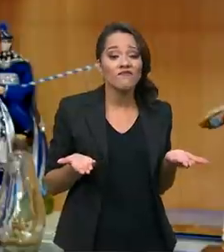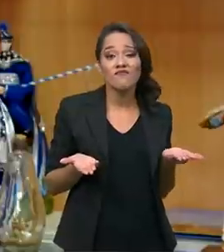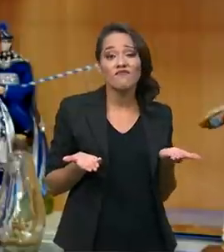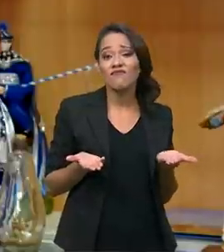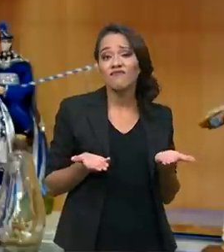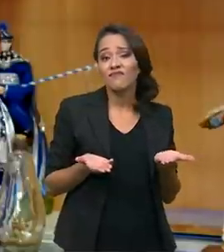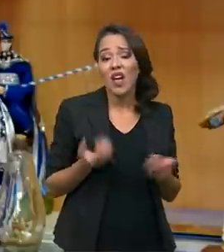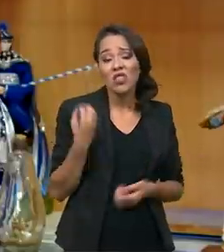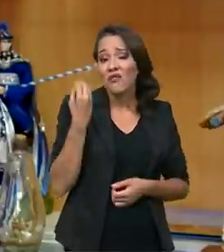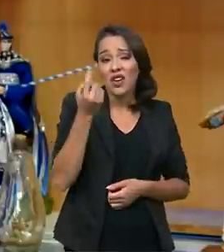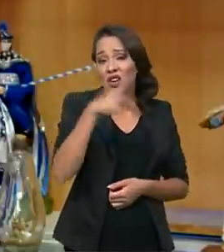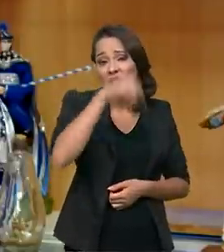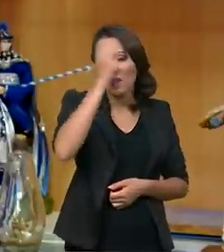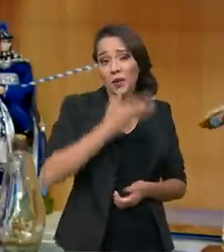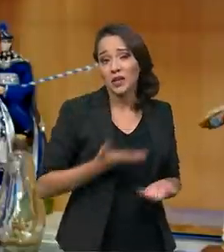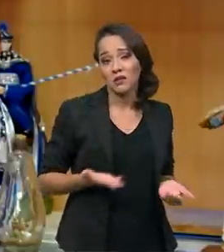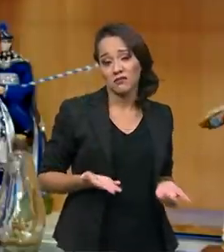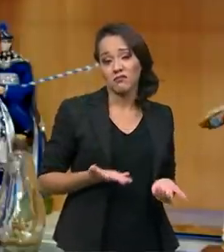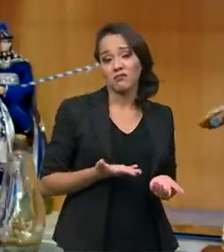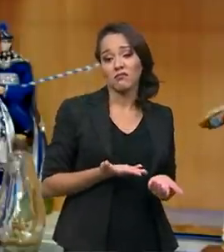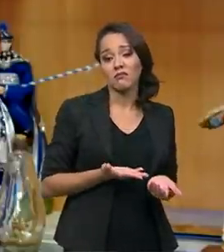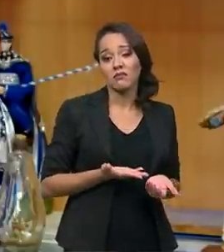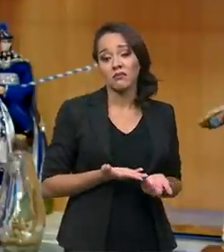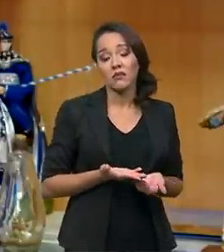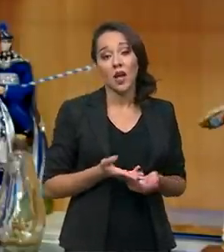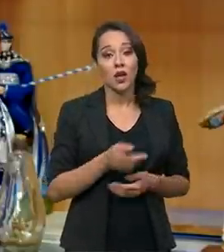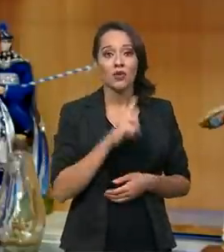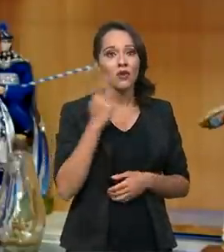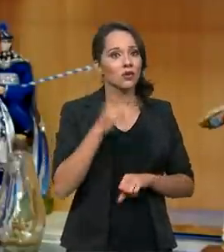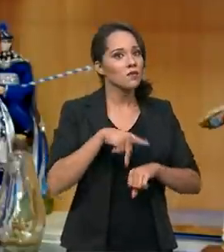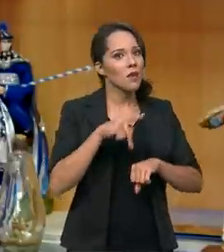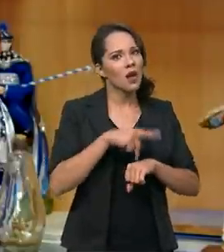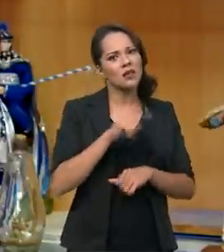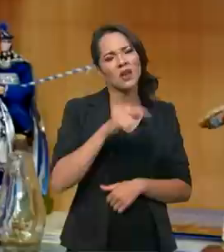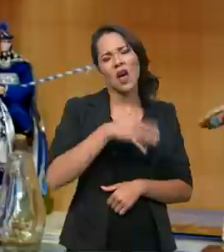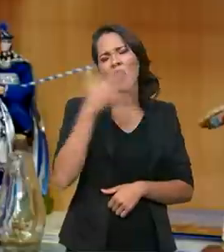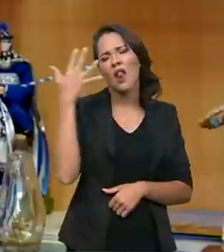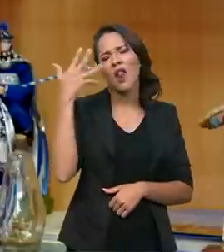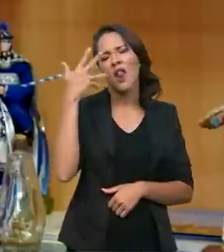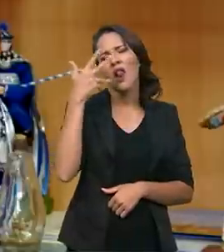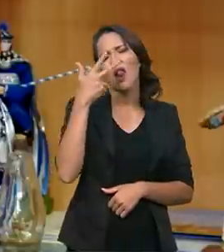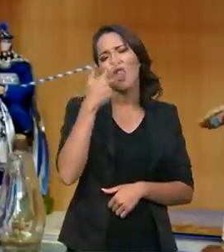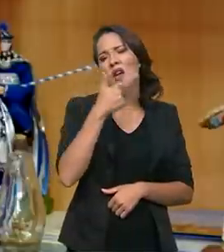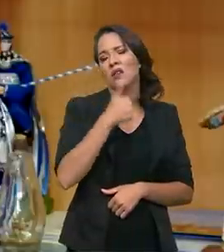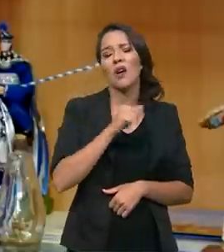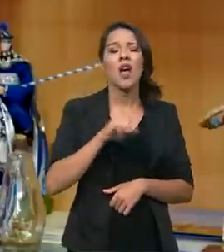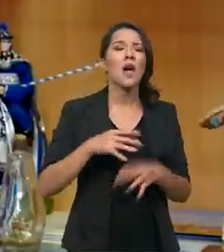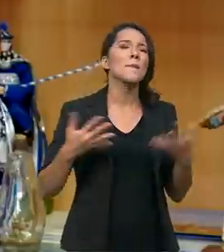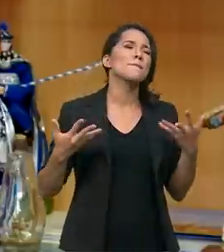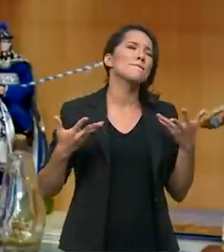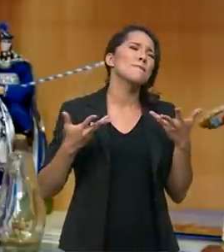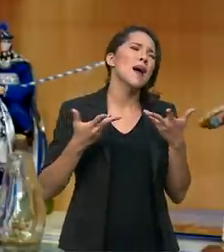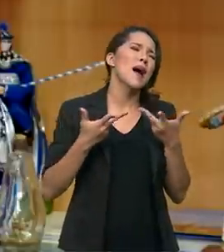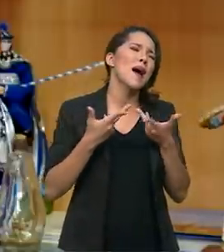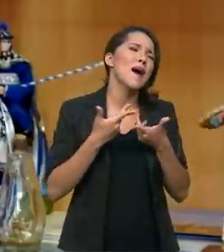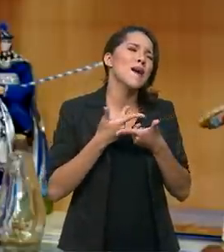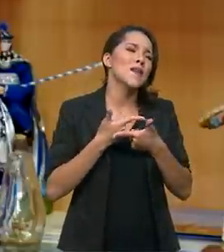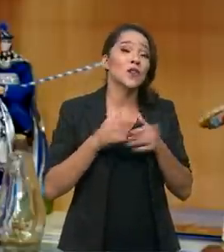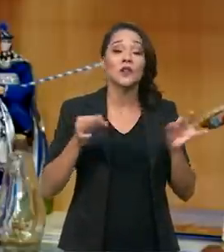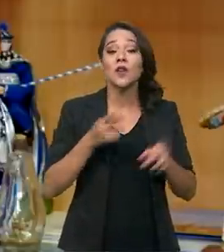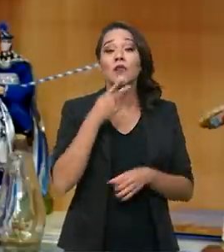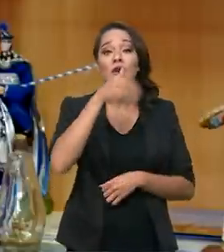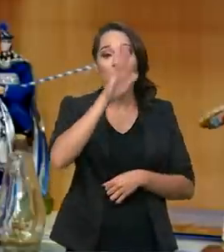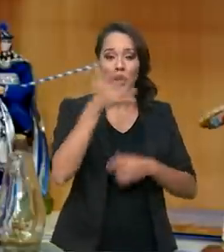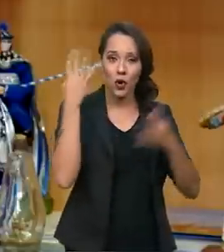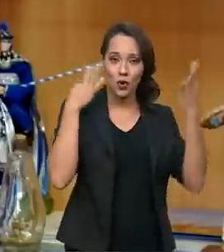não não viajavam no Brasil e o nosso país é lindo é maravilhoso e eu digo mais